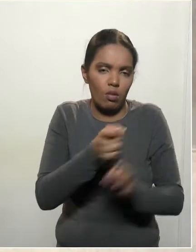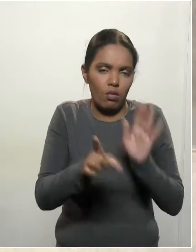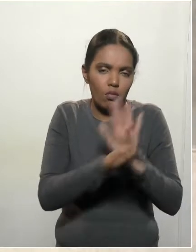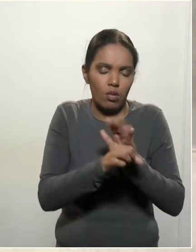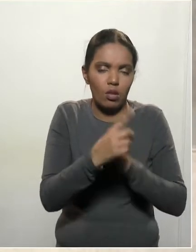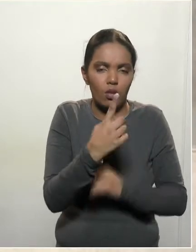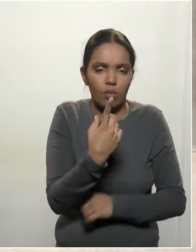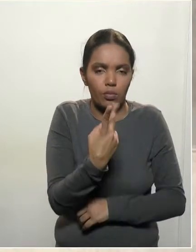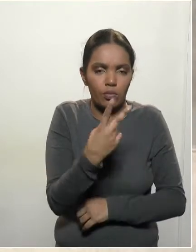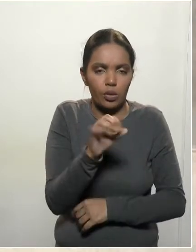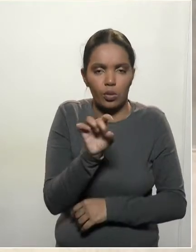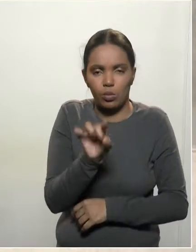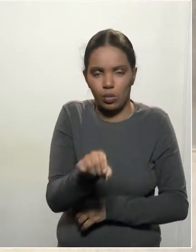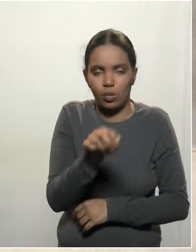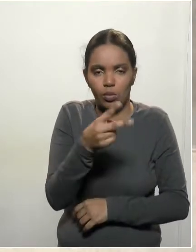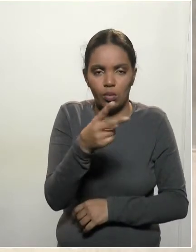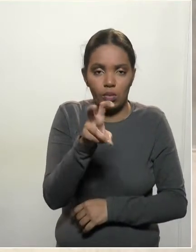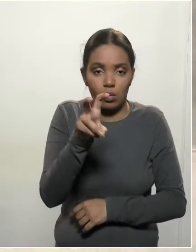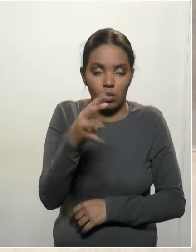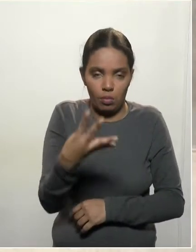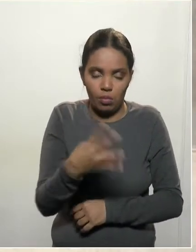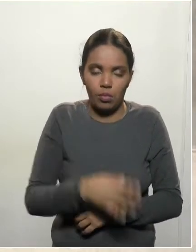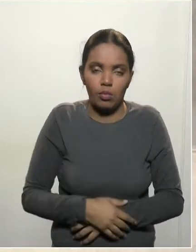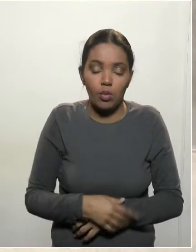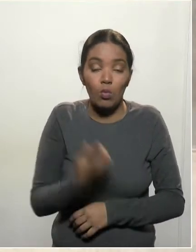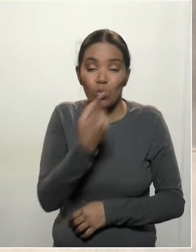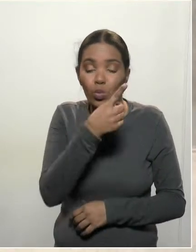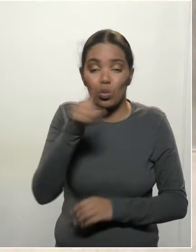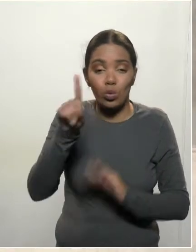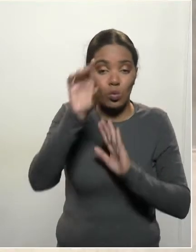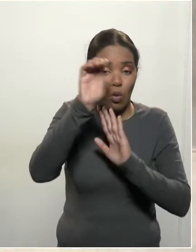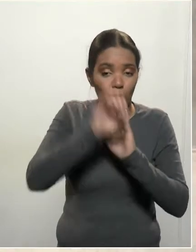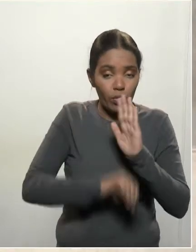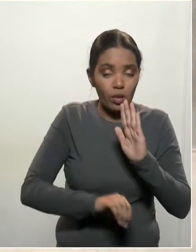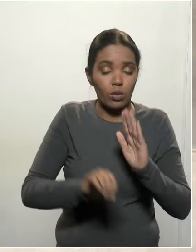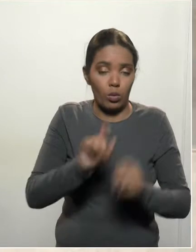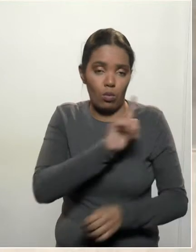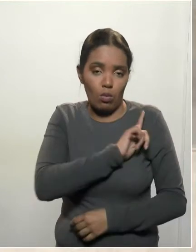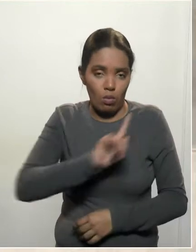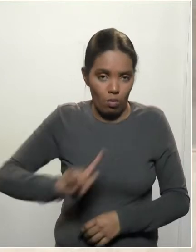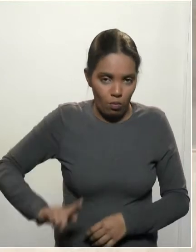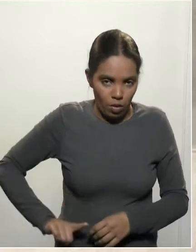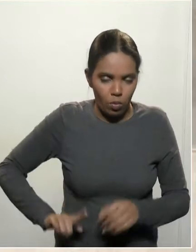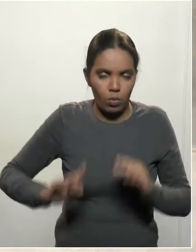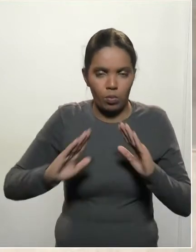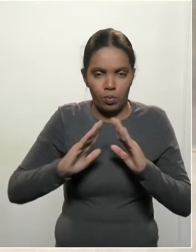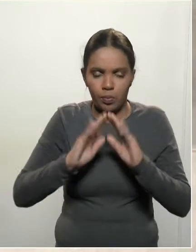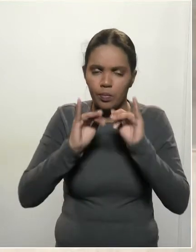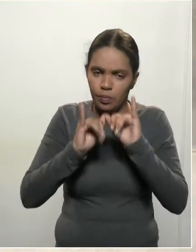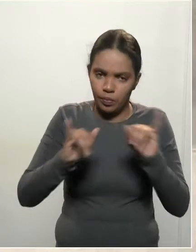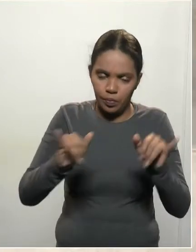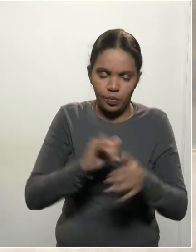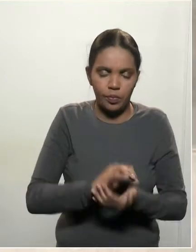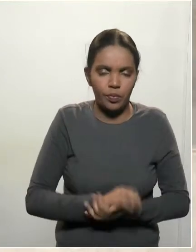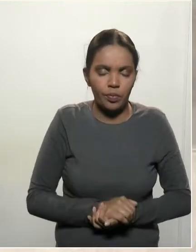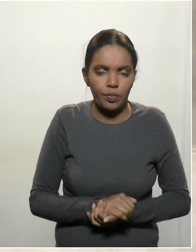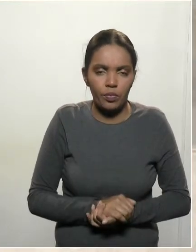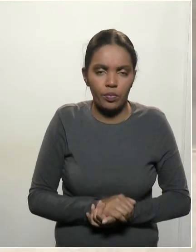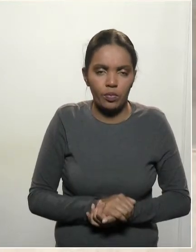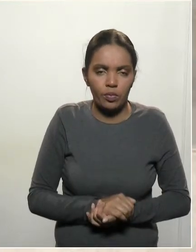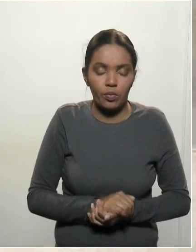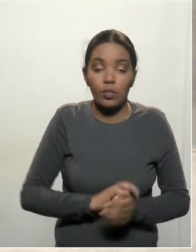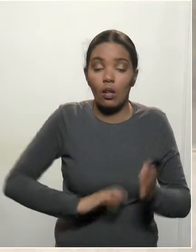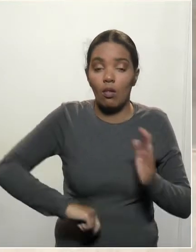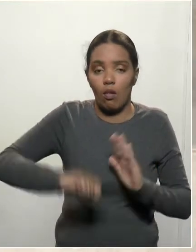20.254. E por último, ofício número 315 do gabinete do governador, comunicando